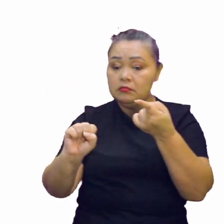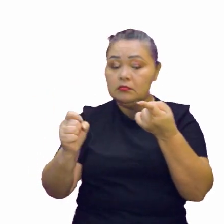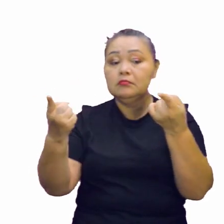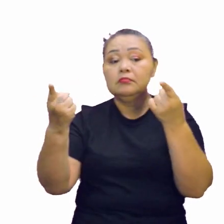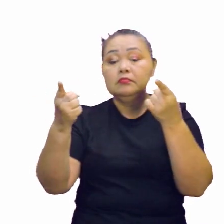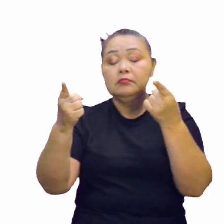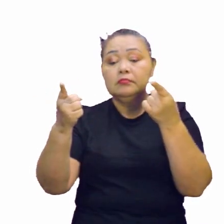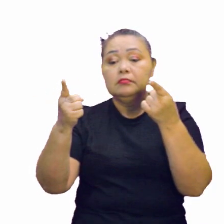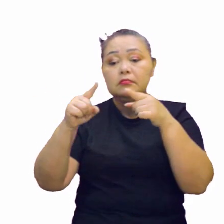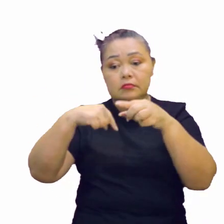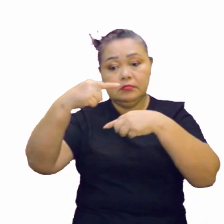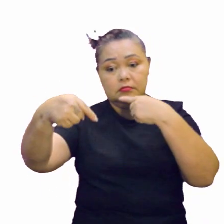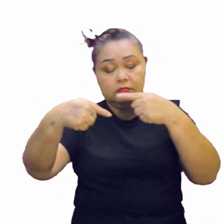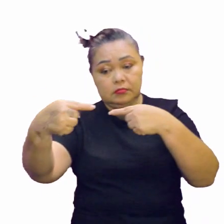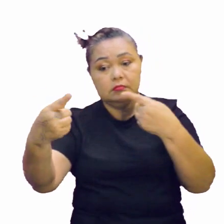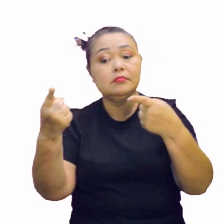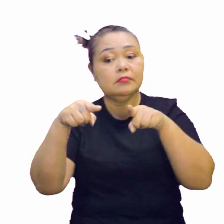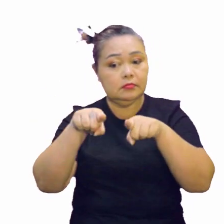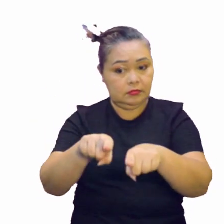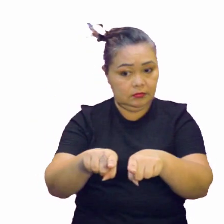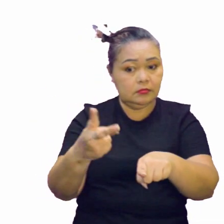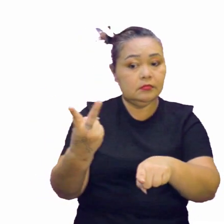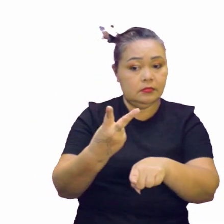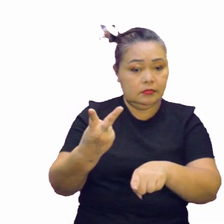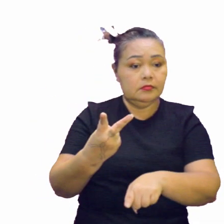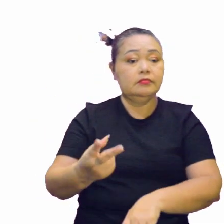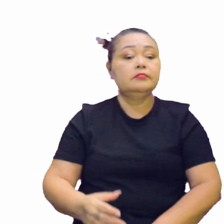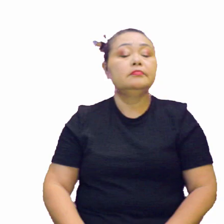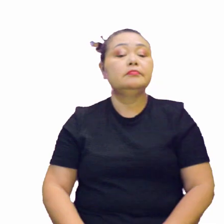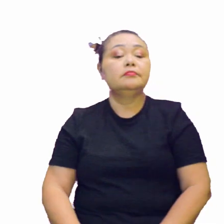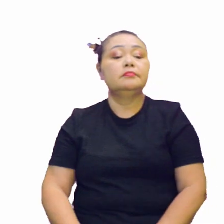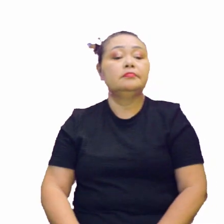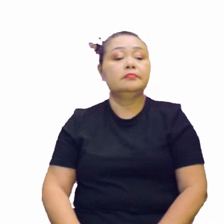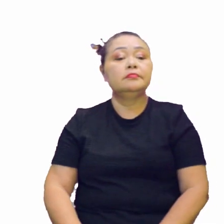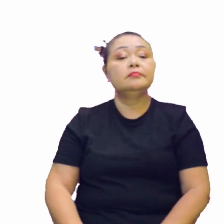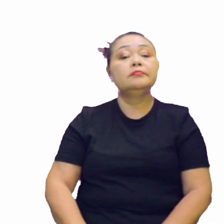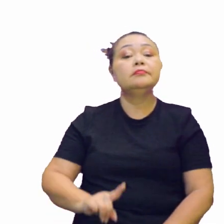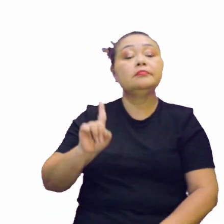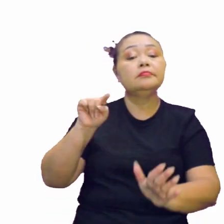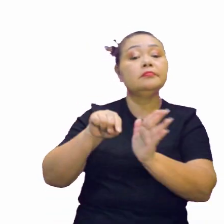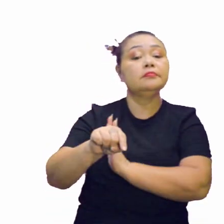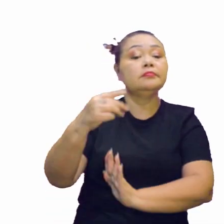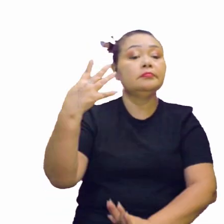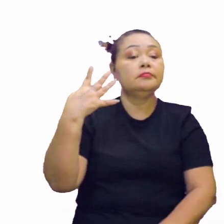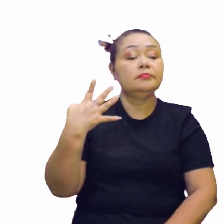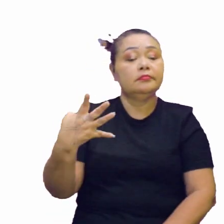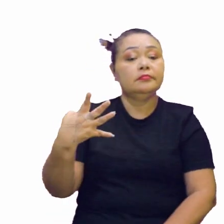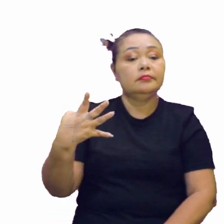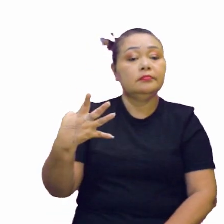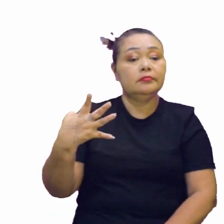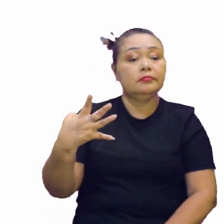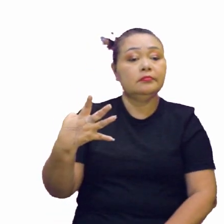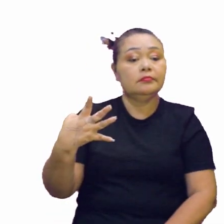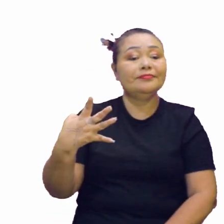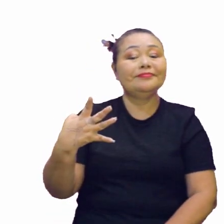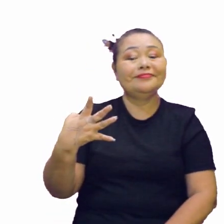sequencial ou simultâneo. Tive que voltar aqui, ó. Questão de número 4. Já vem tudo com a resposta,